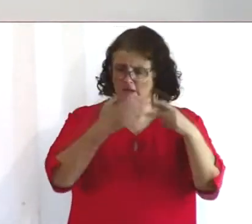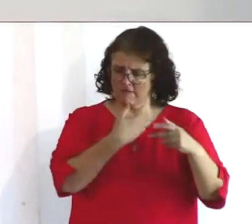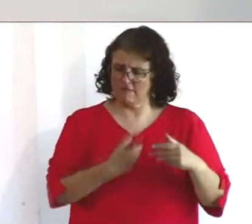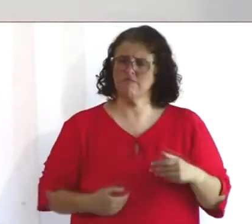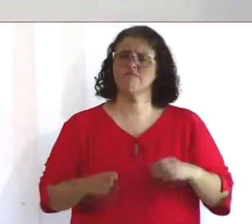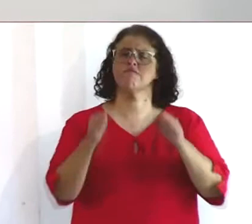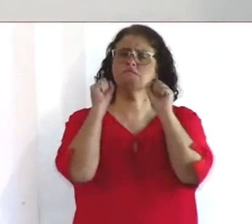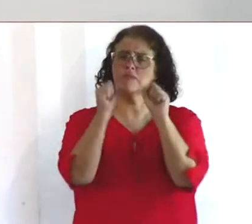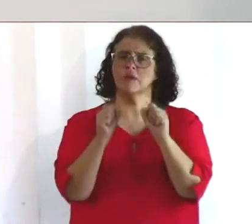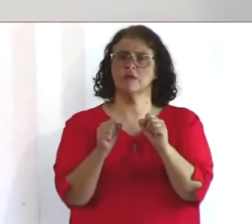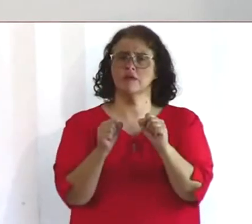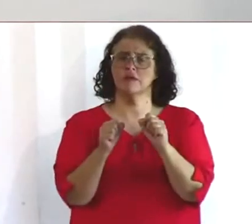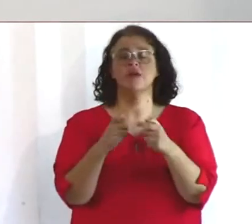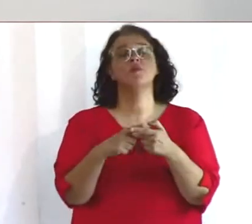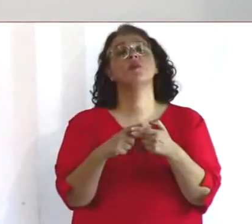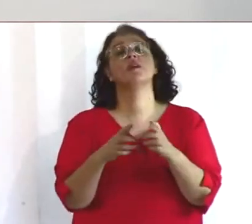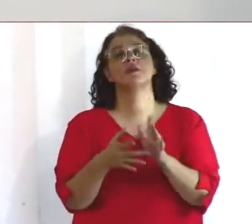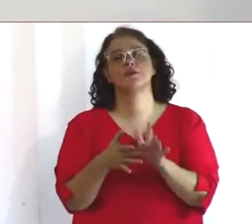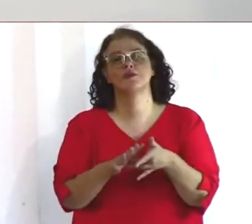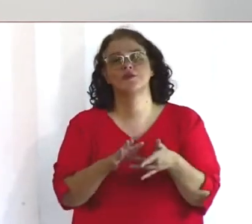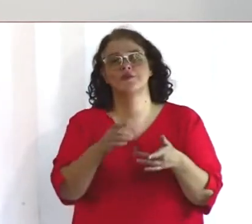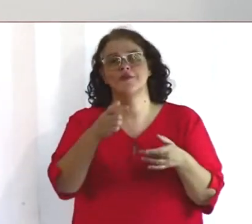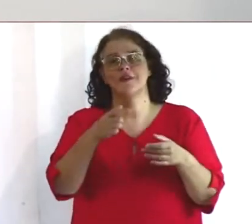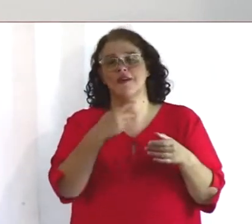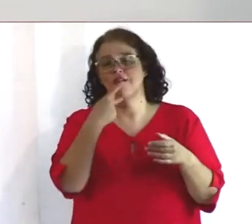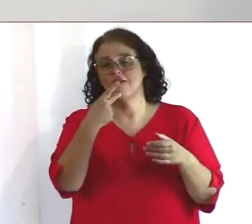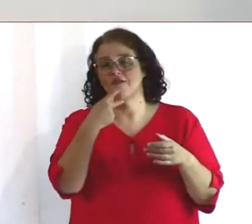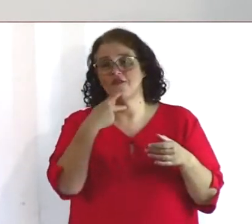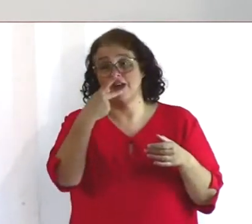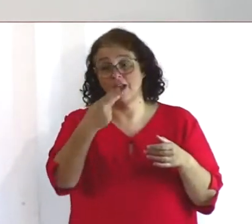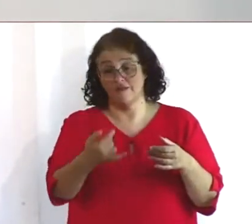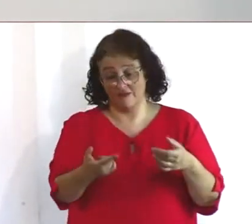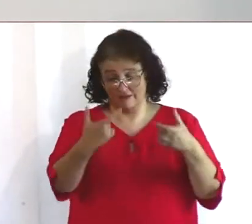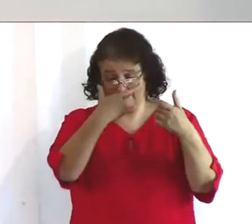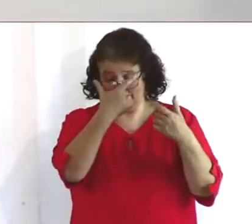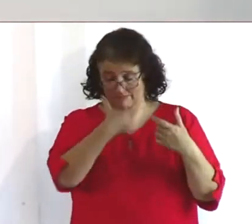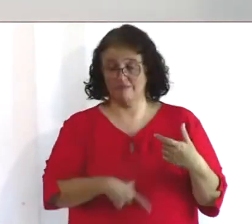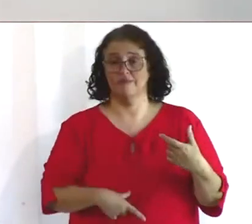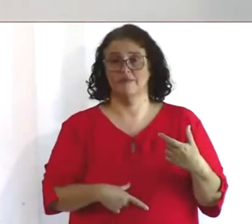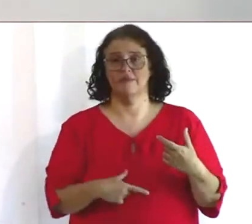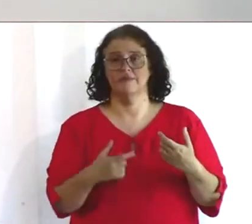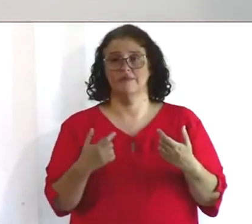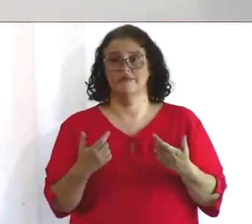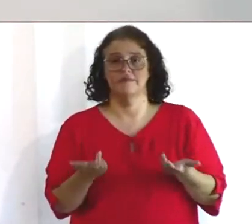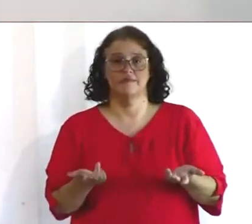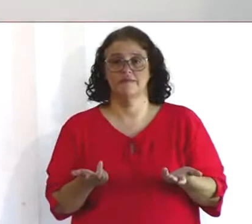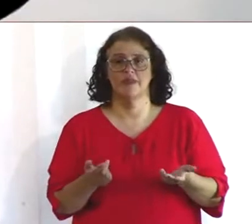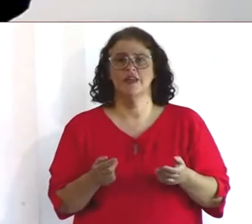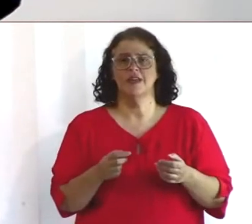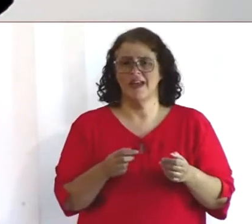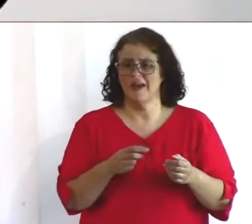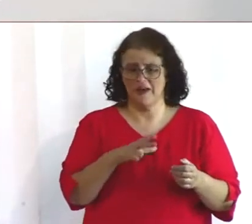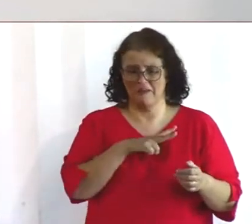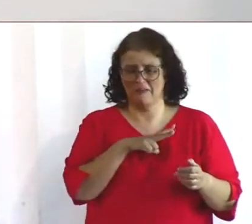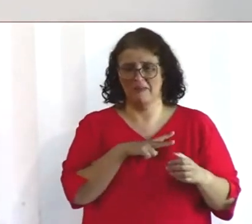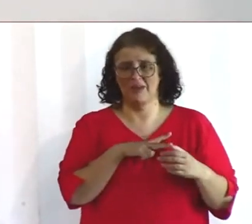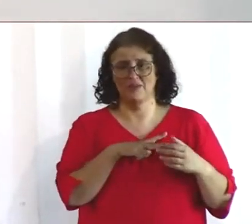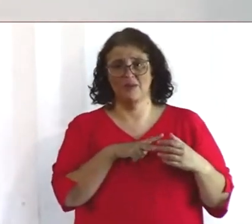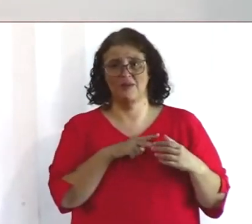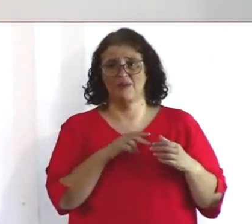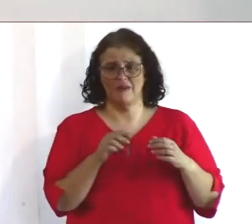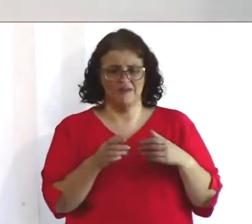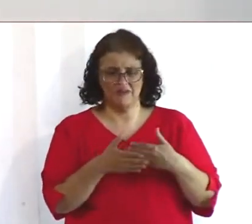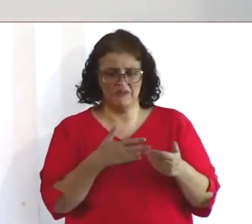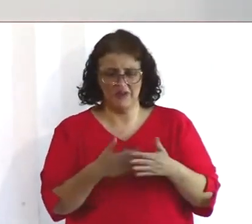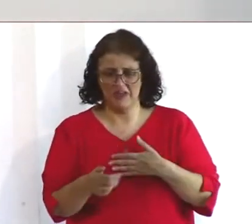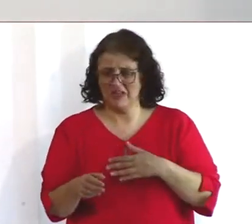de si. O ensino de Jesus era pessoal, não era uma teoria, não era um conjunto